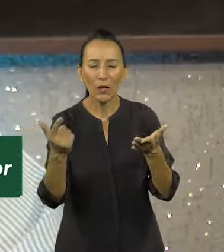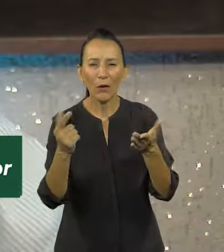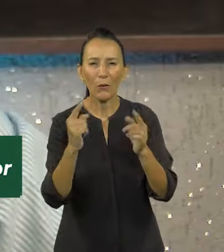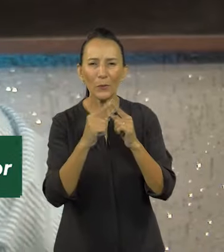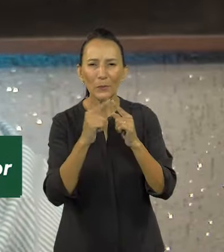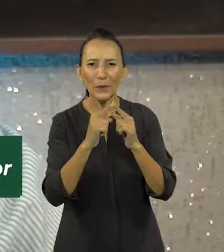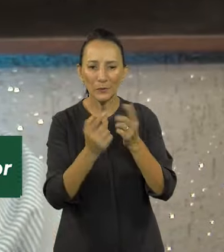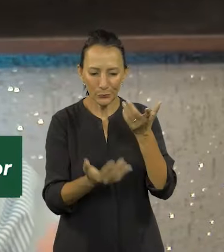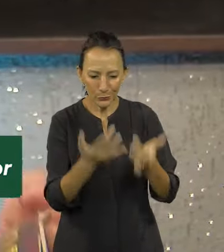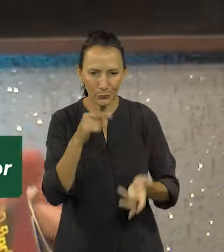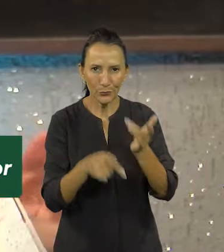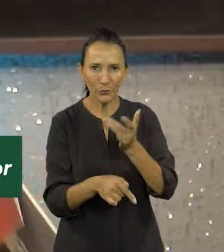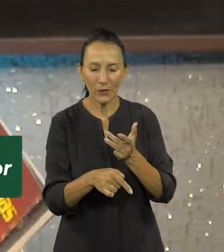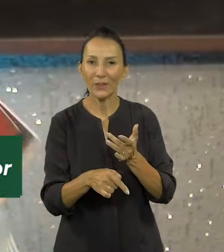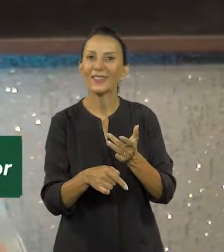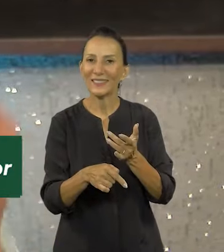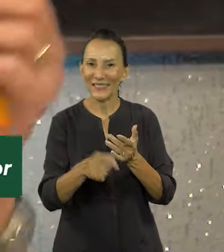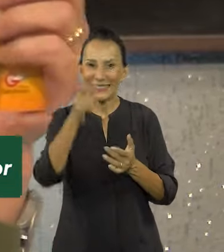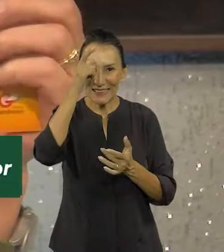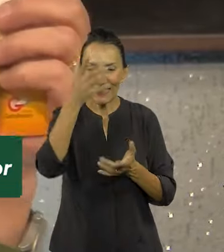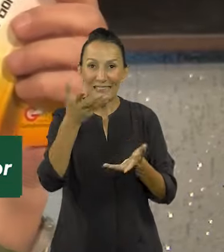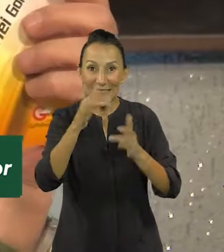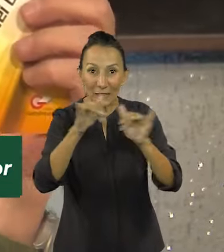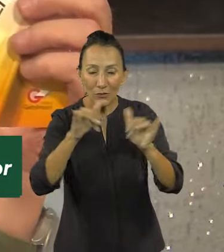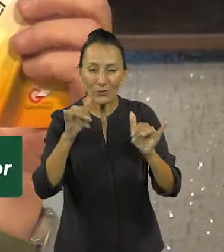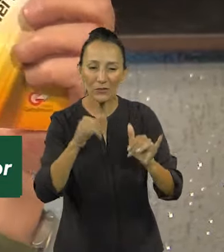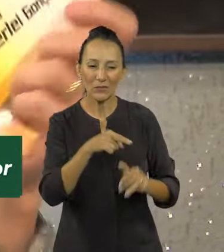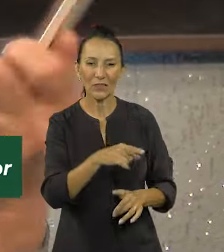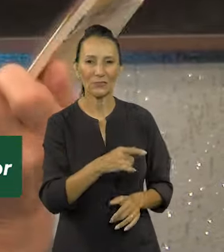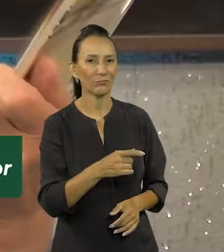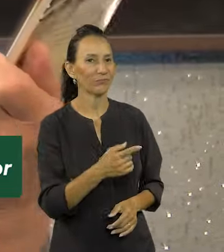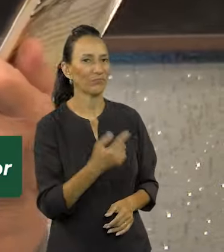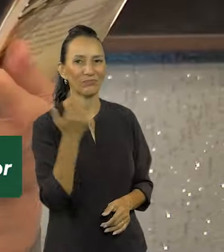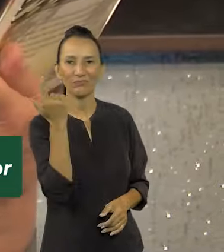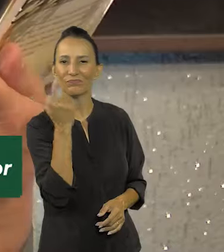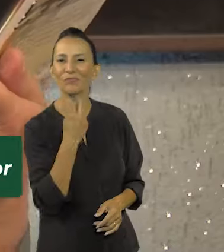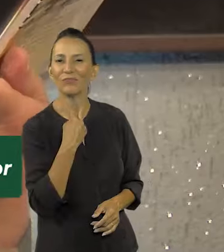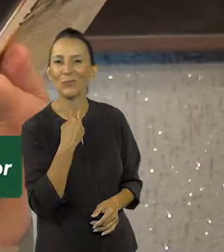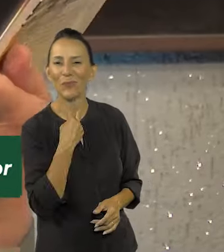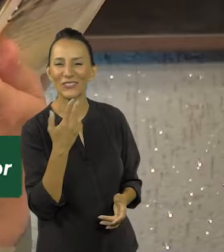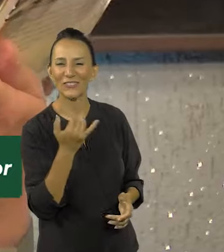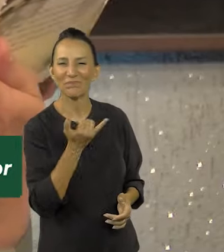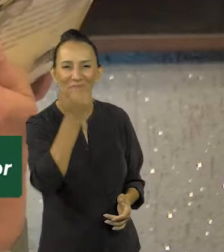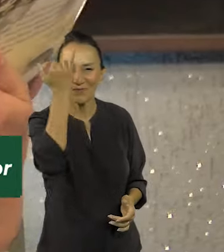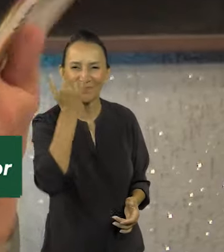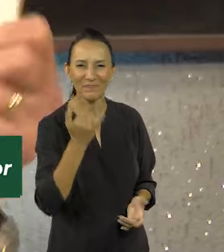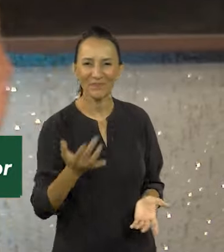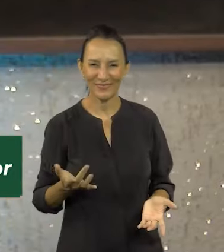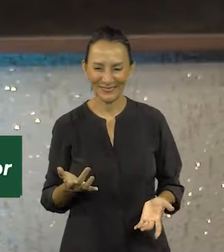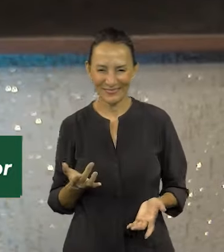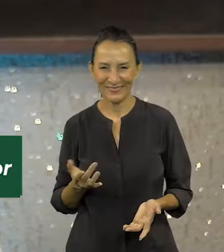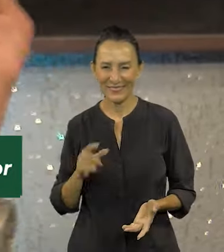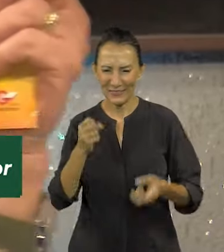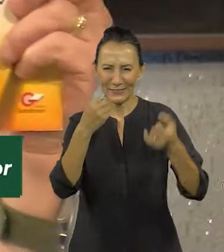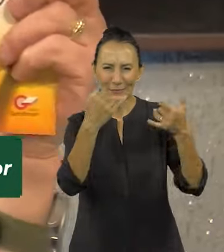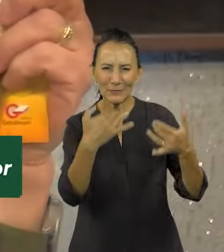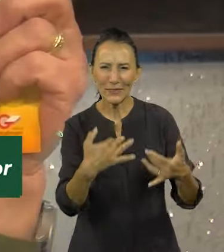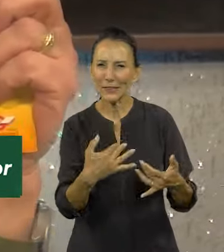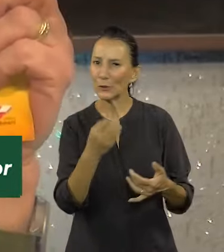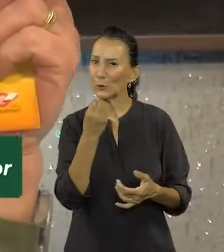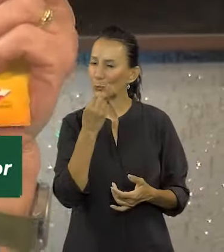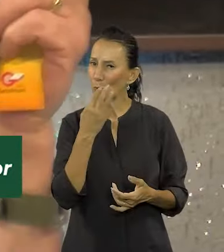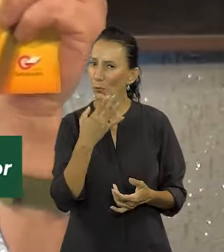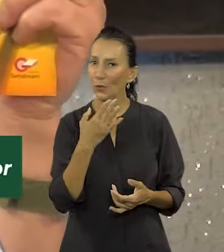dar né em 500 Flechas um livro que eu escrevi junto com o Vanderley Gonçalves Ele anotou